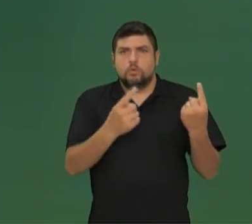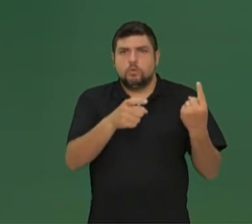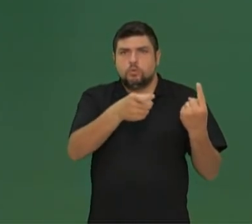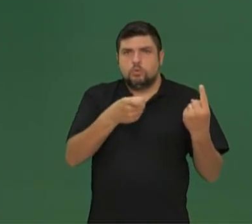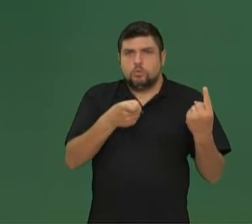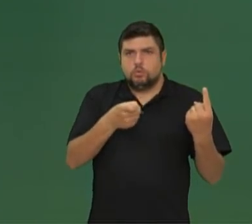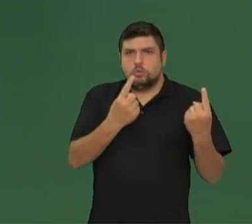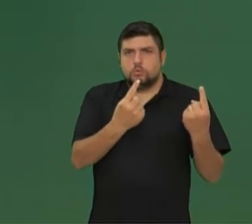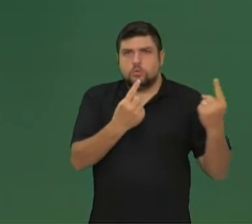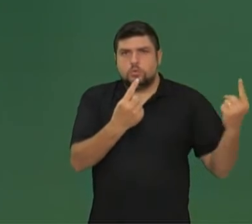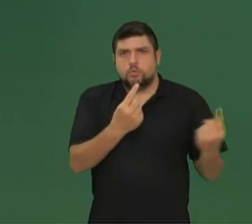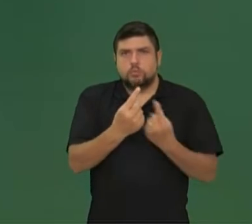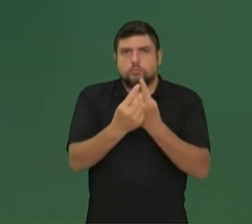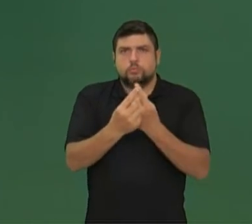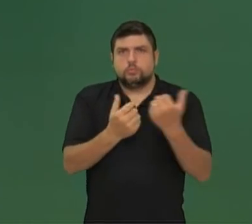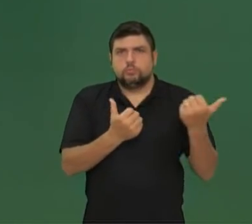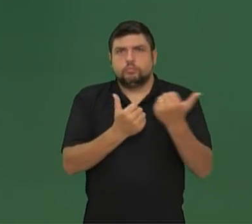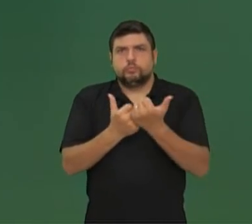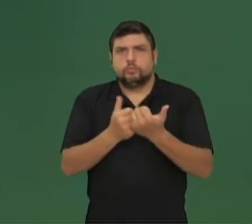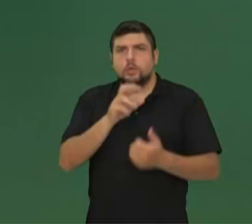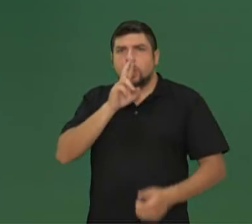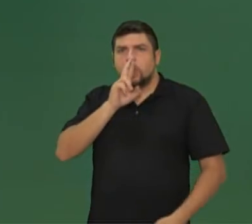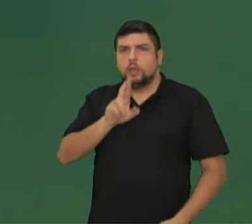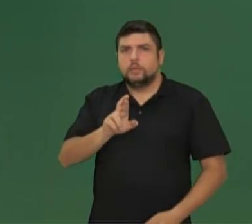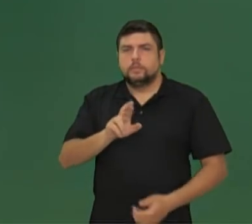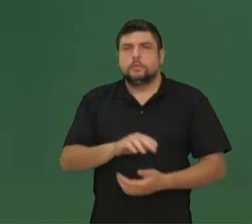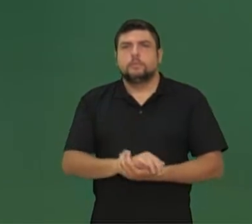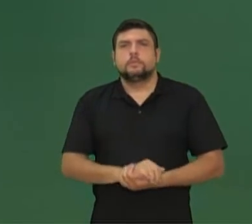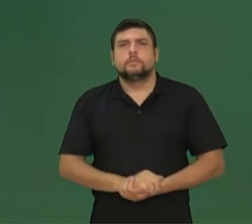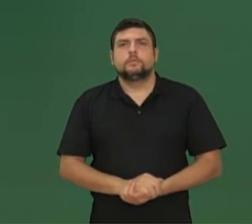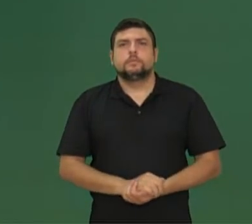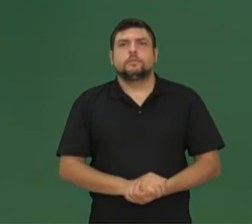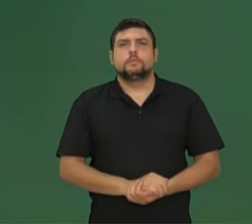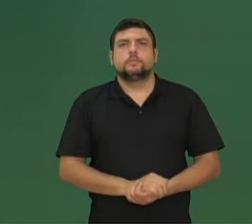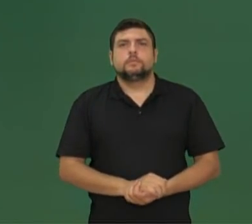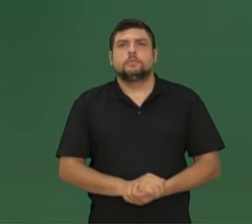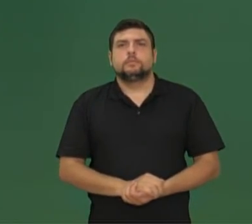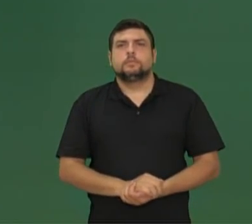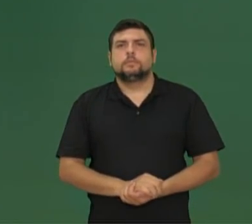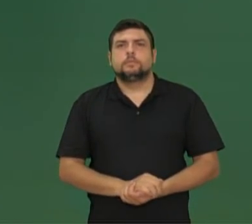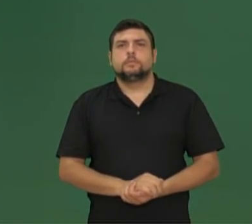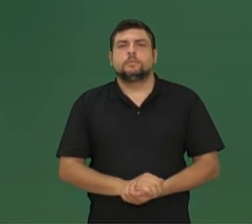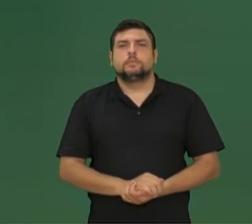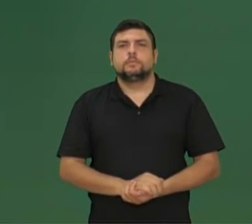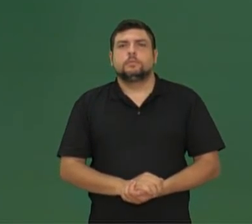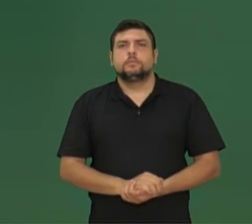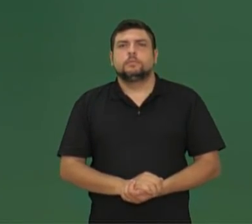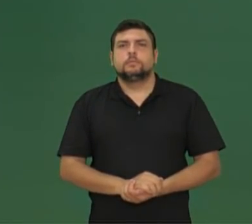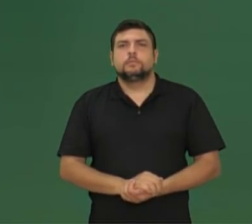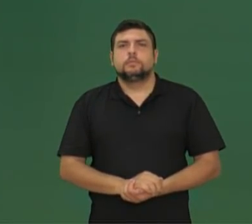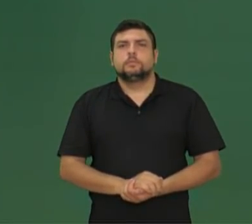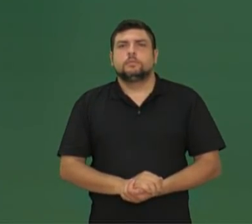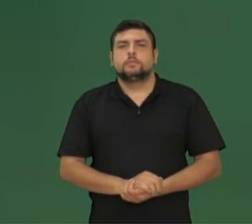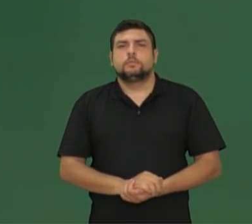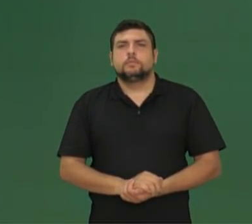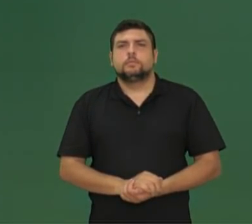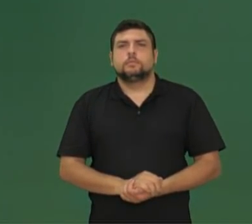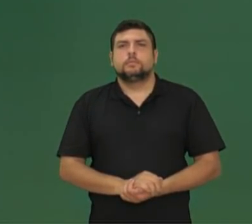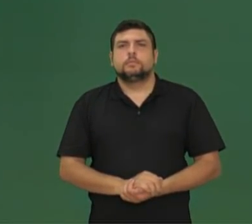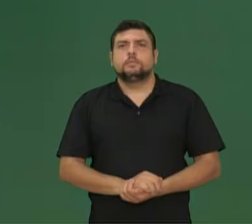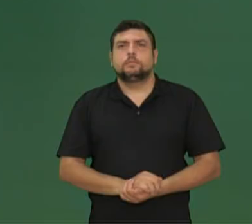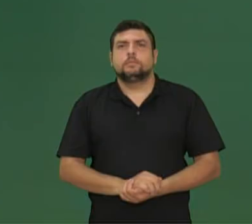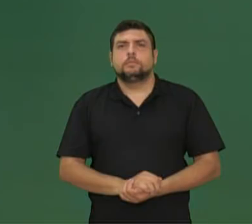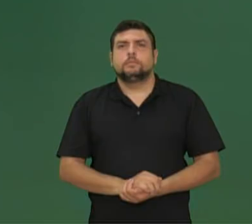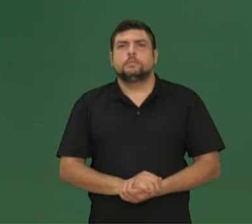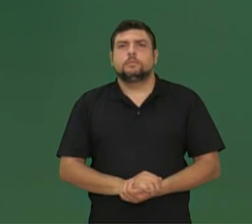1, 1. Aqui, o terceiro, substituí o 2. Né? Módulo de 2 vezes o 2 é